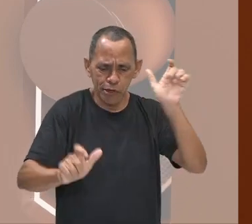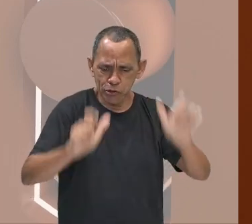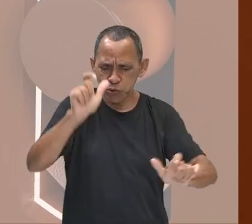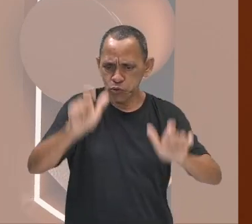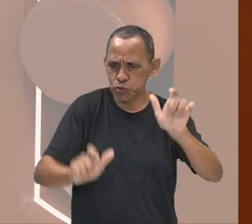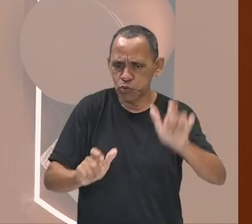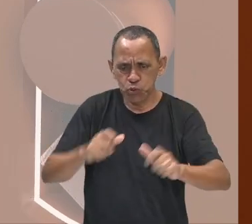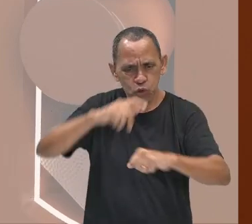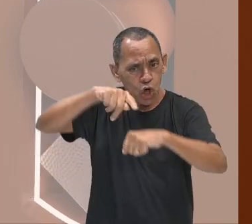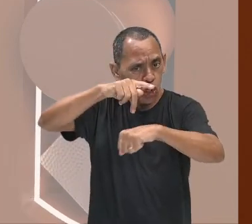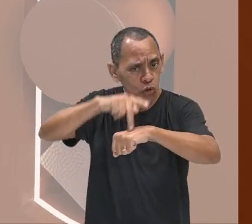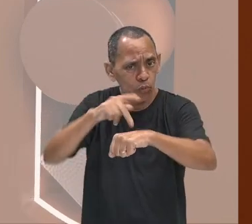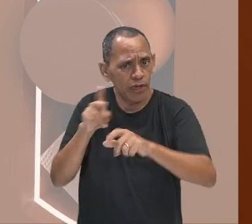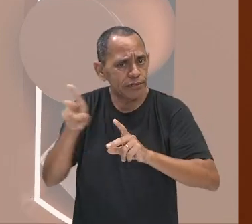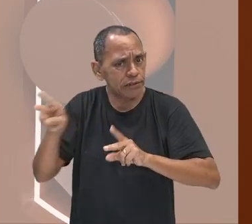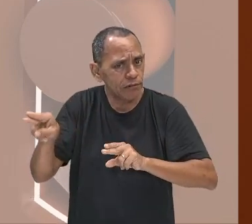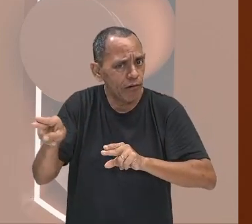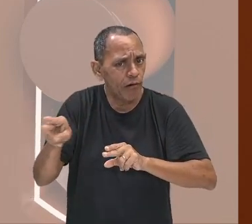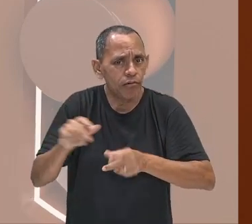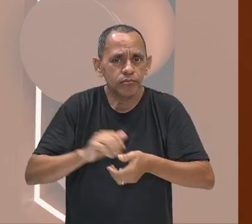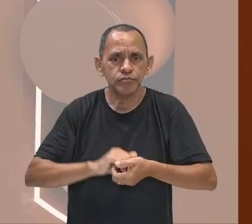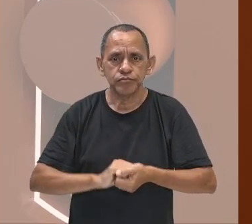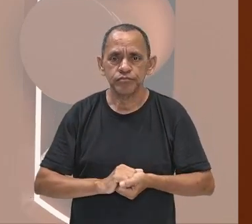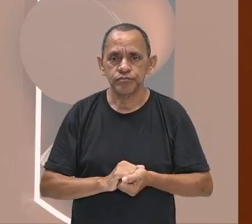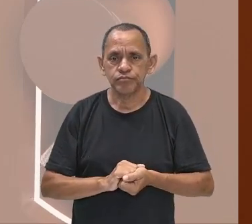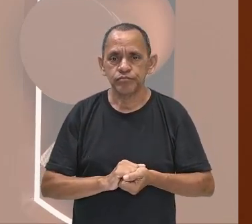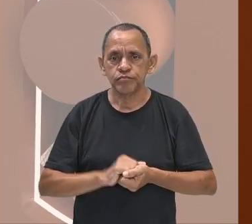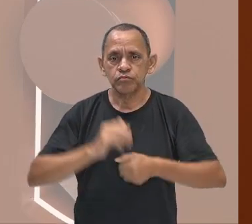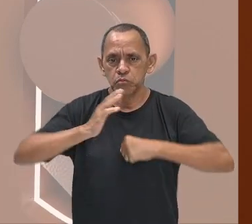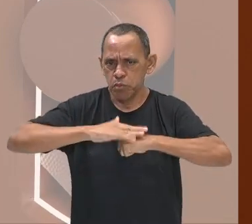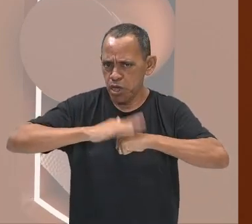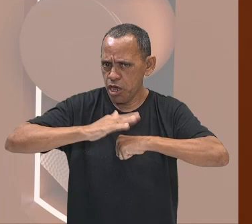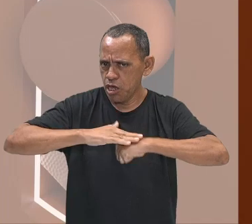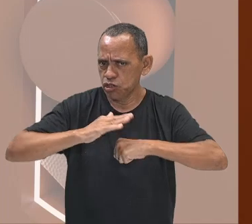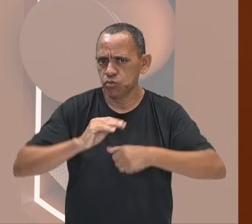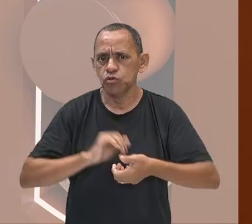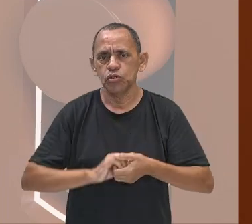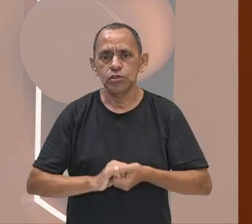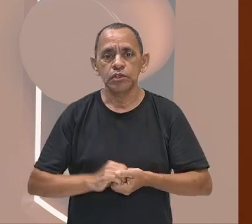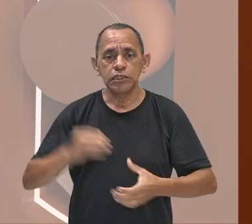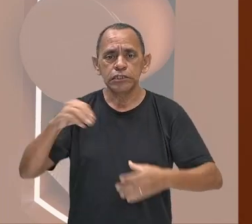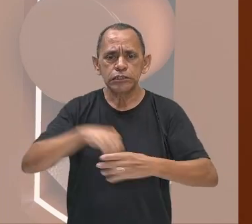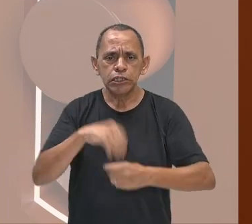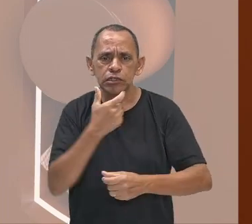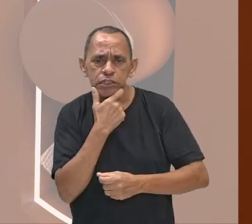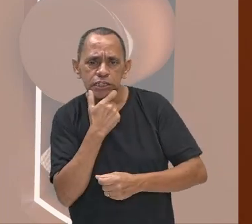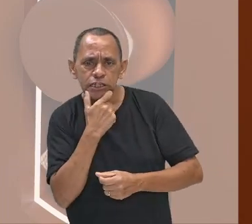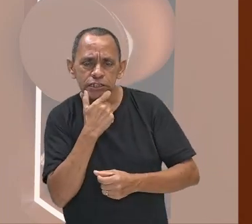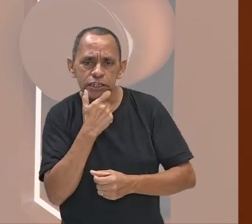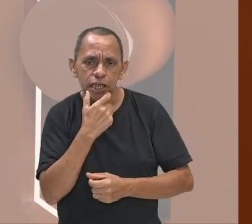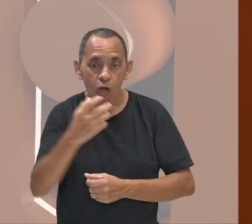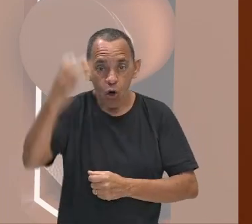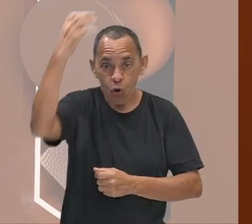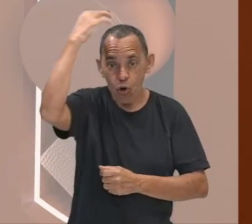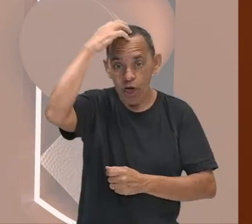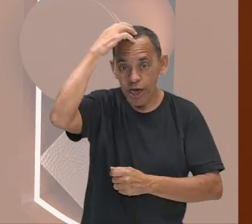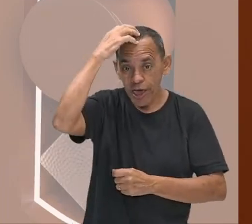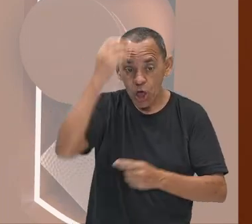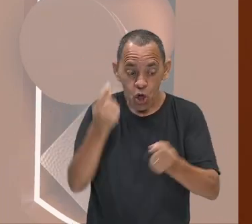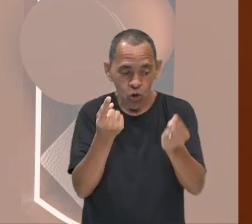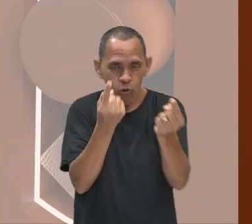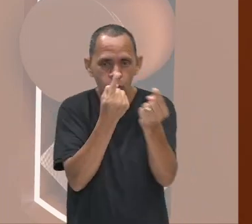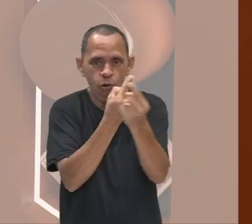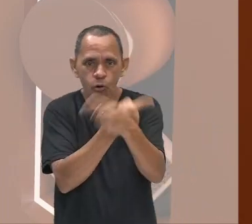momento, havia uma guerra civil dentro da Inglaterra. O rei, com as tropas reais, contra as